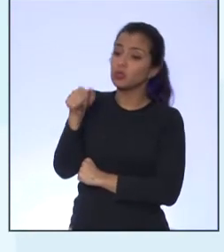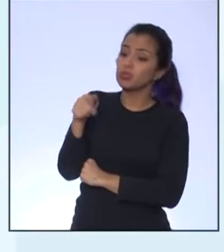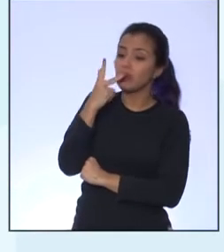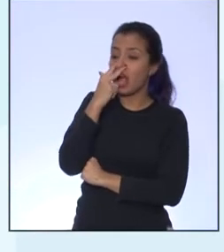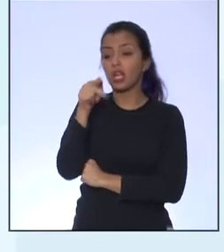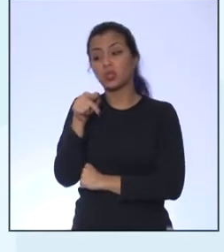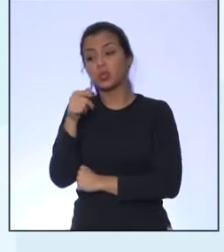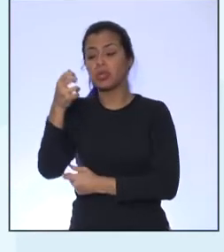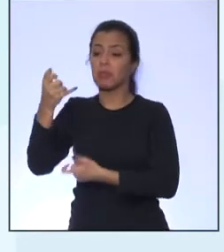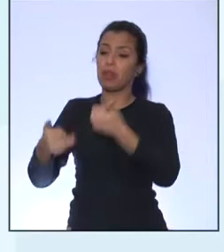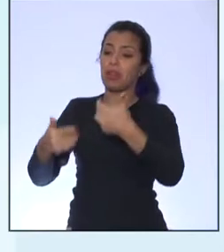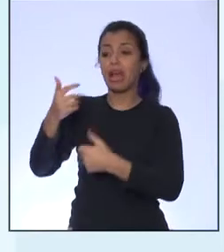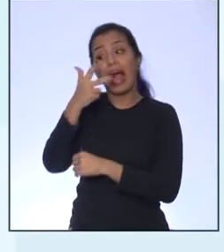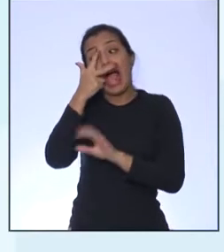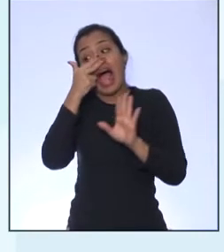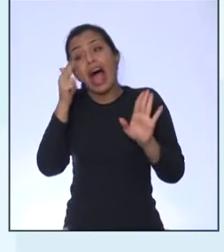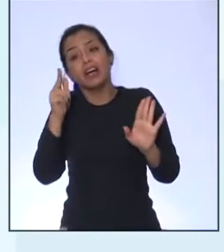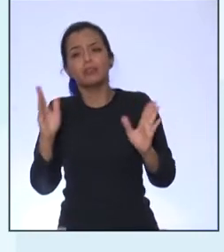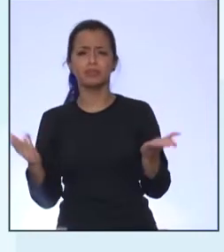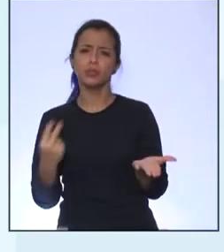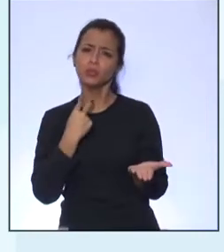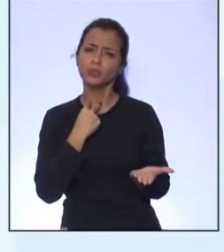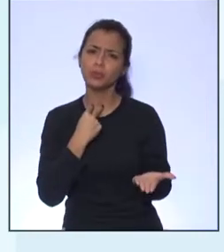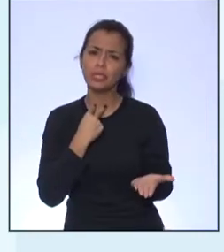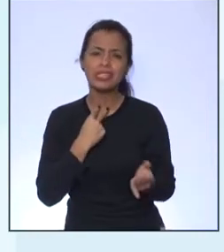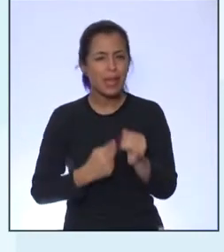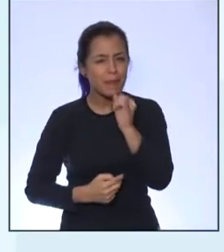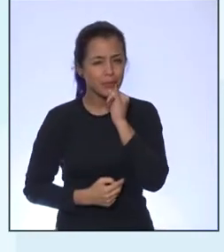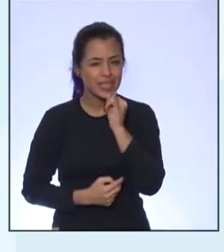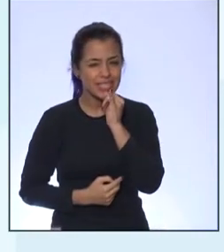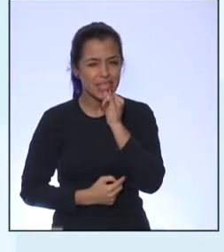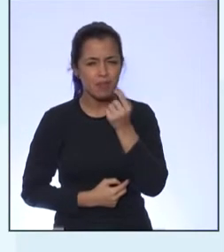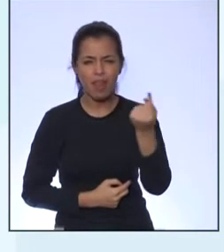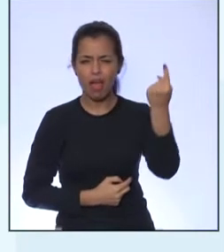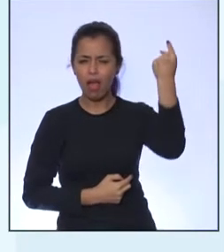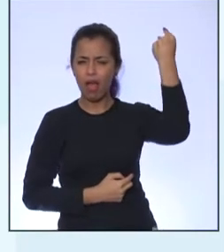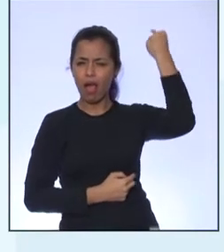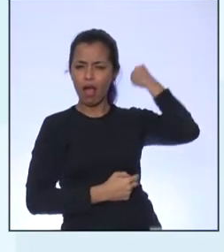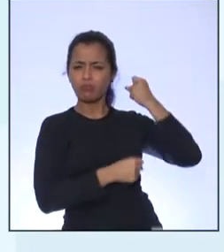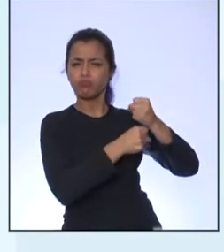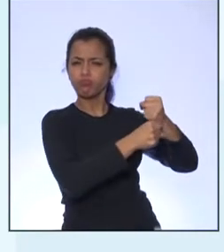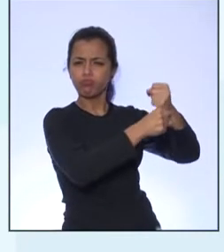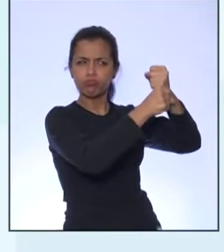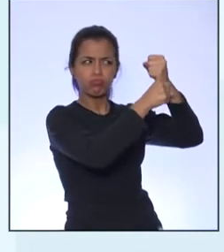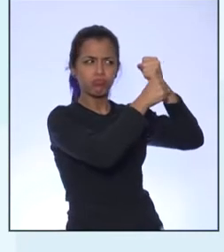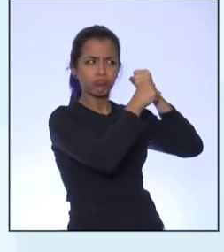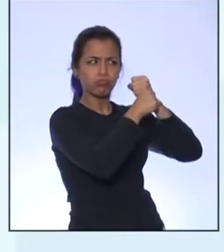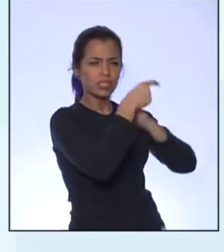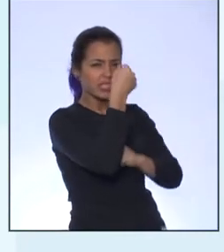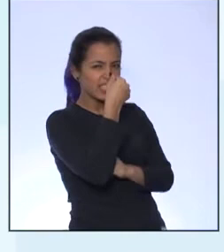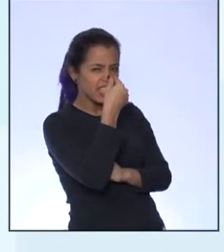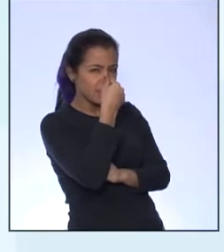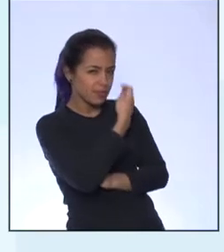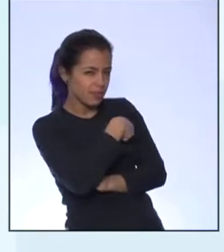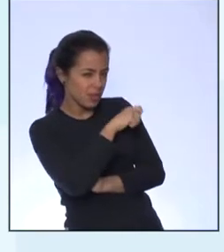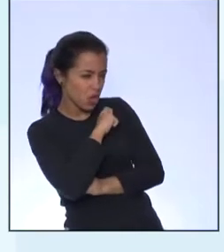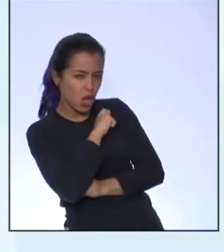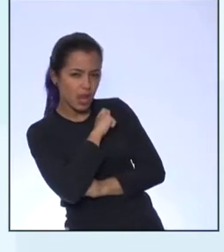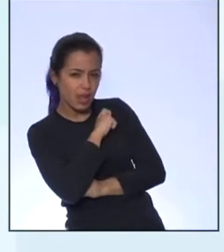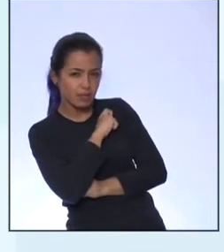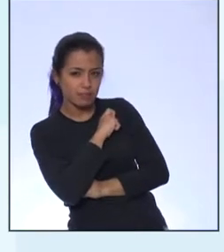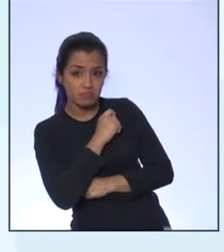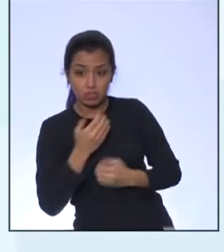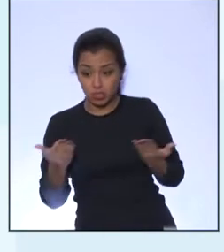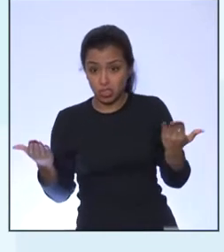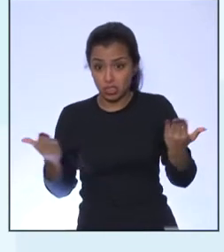Raquel disse, quando a gente teve a gripe espanhola, lá em 1919, a gente não tinha o conhecimento científico que nós temos